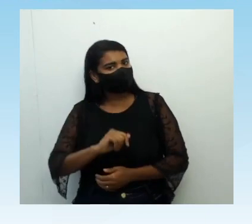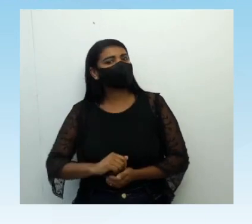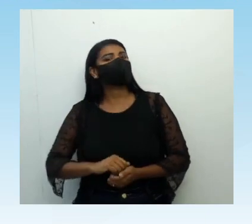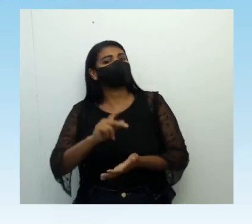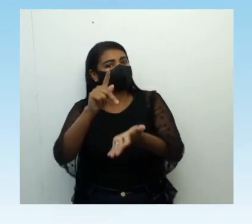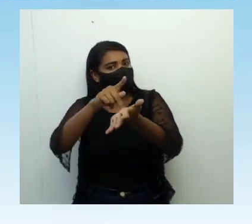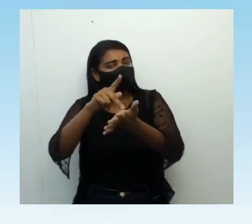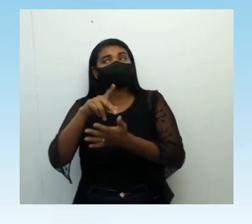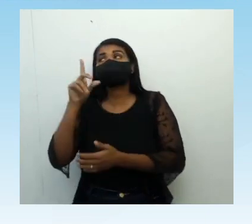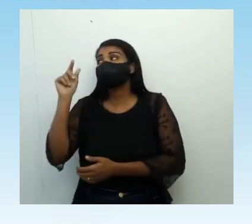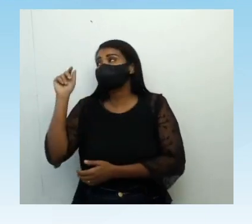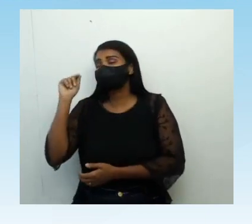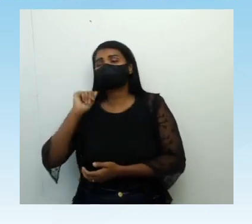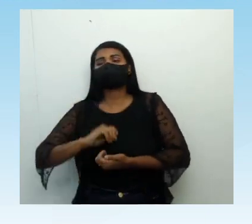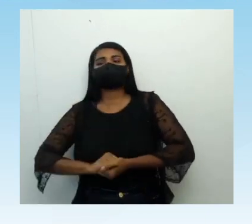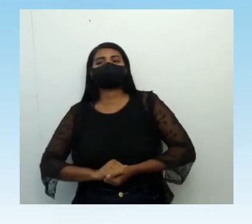não.